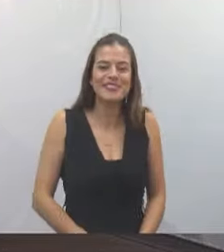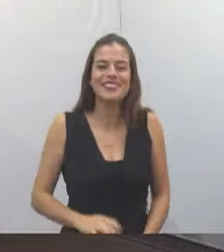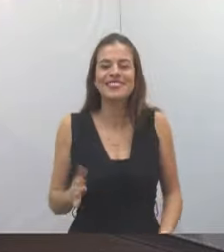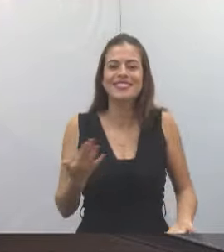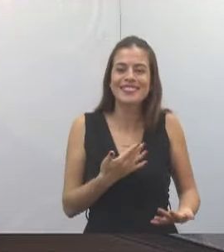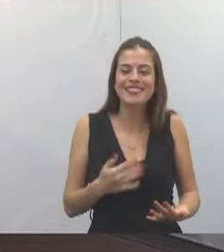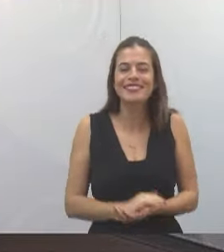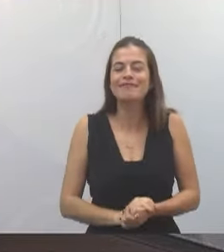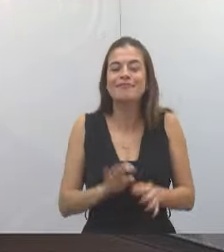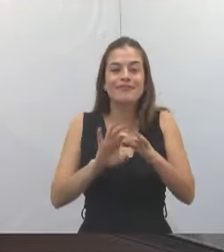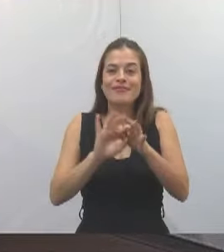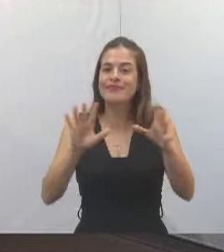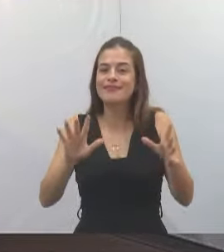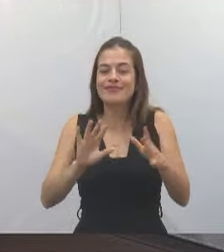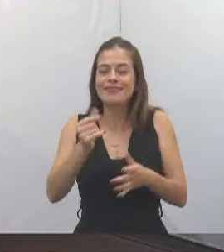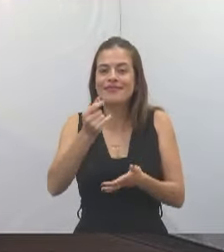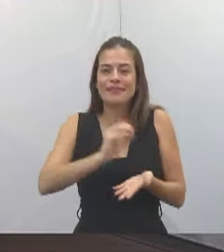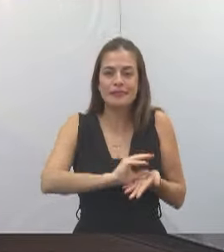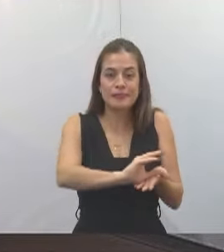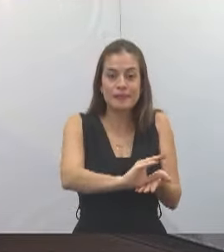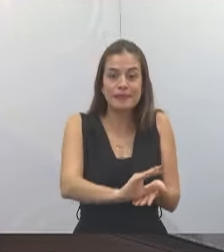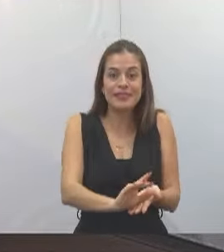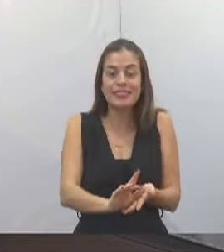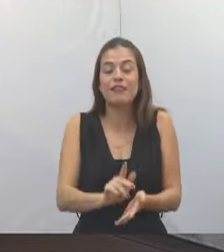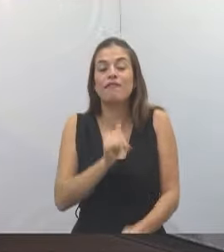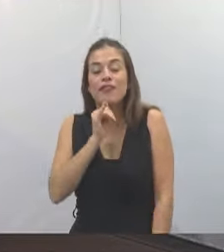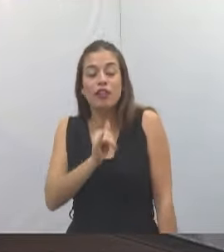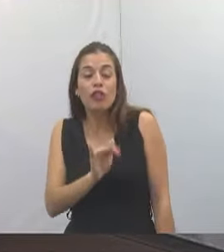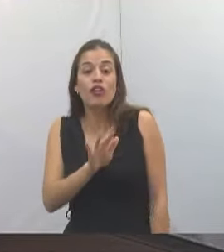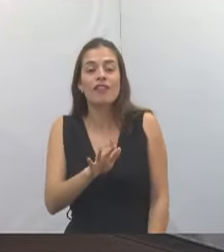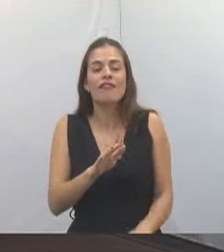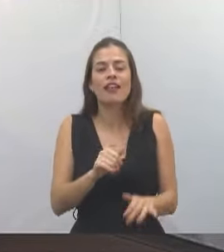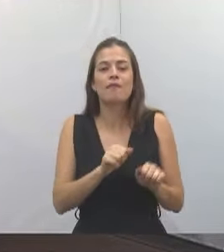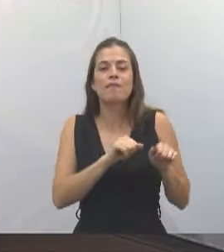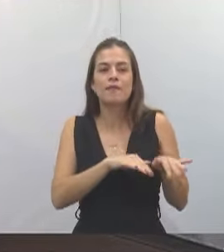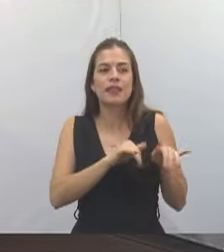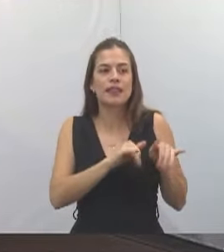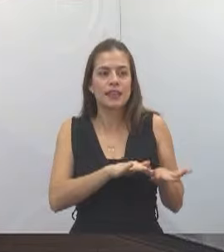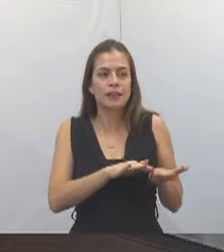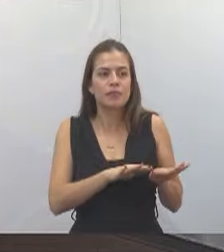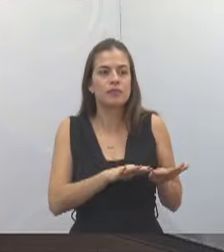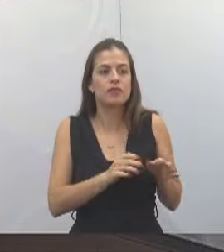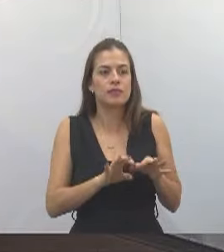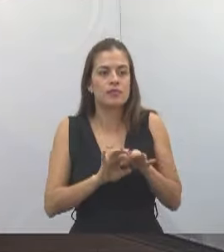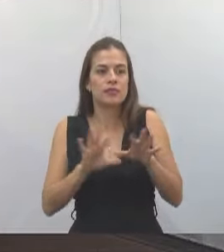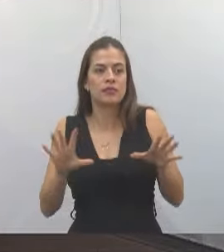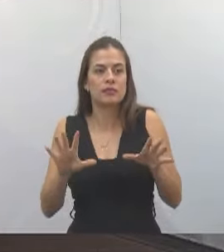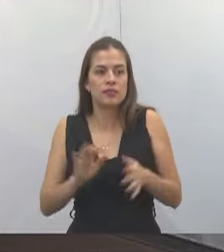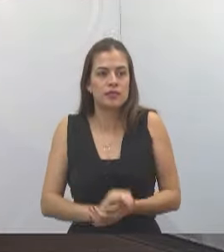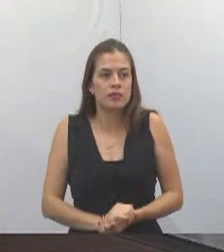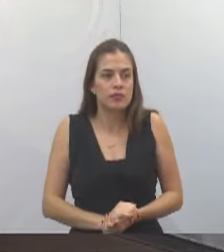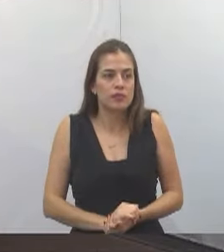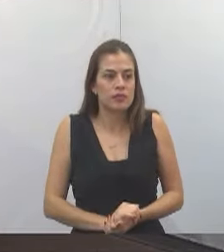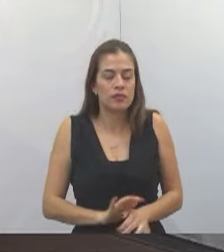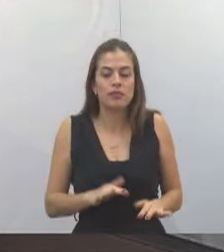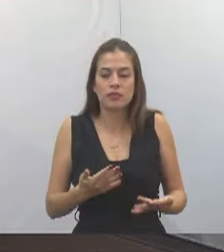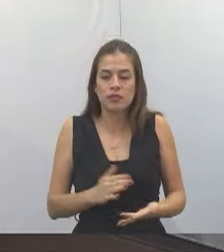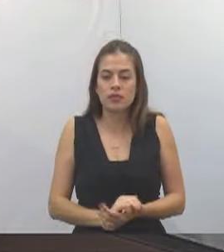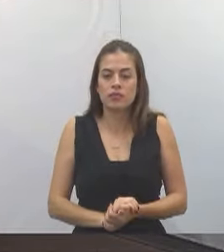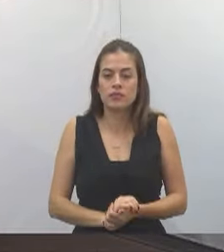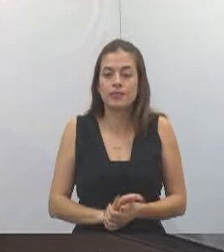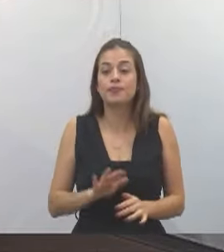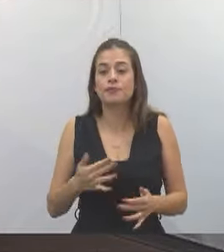impositiva, diz que vai liberar em setembro. Agora, vamos ver a partir de hoje, né? Depois dessa sessão de Câmara, se vai